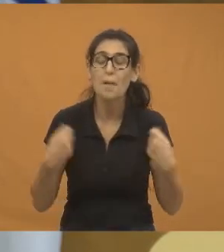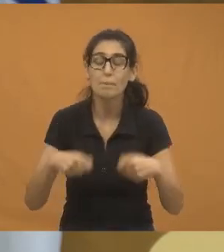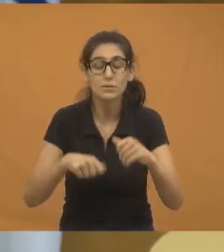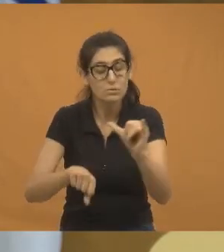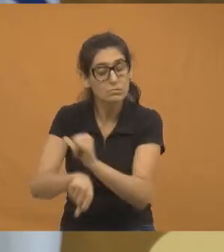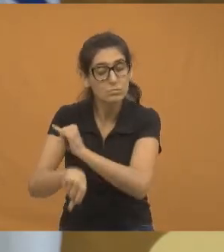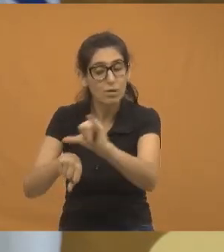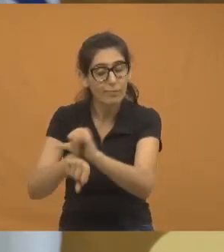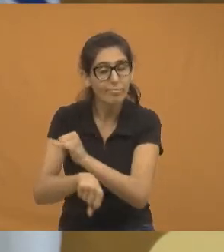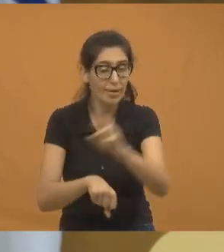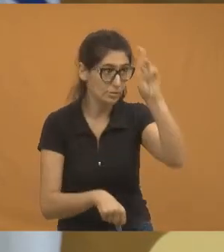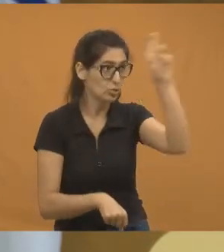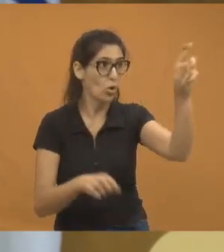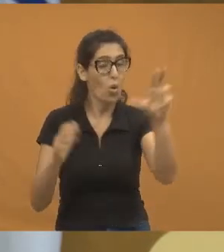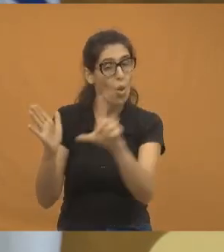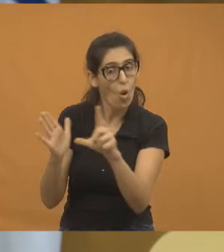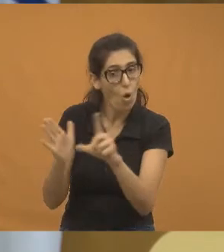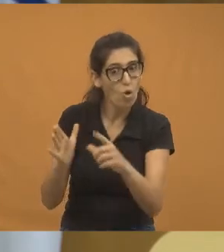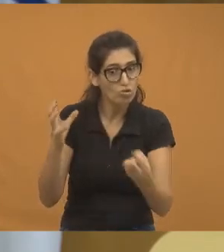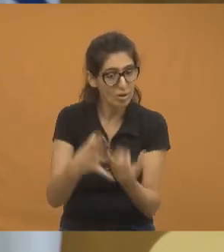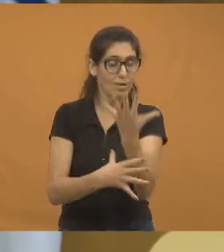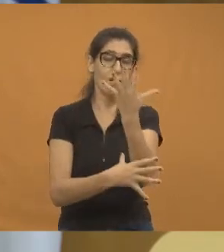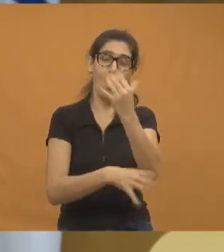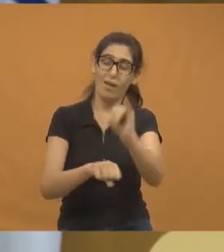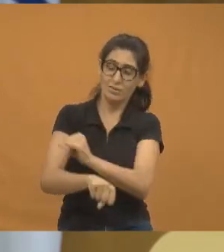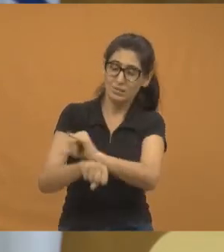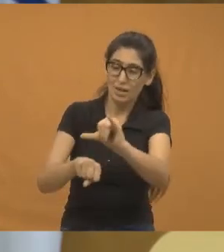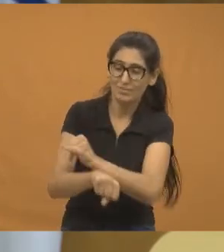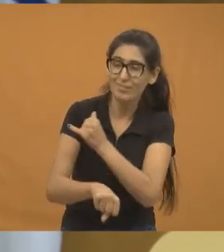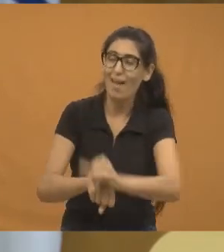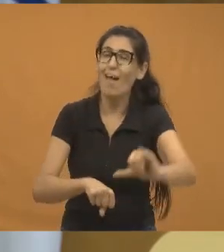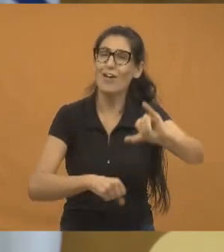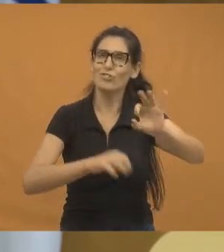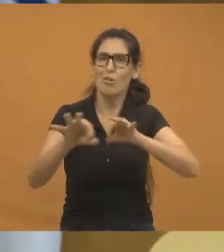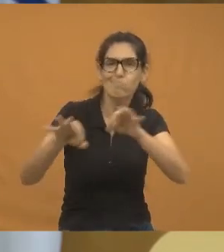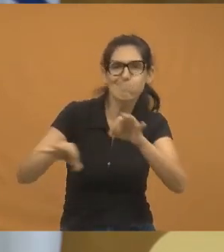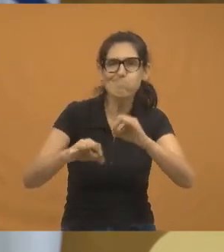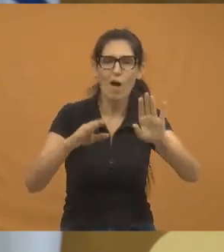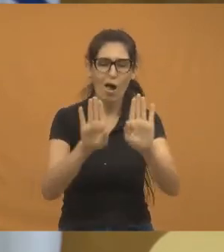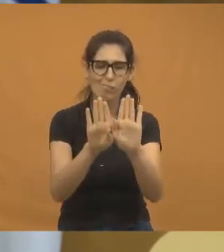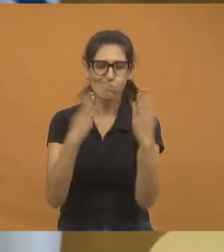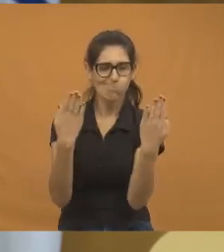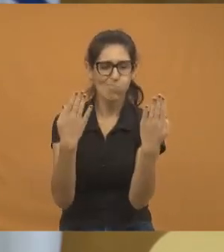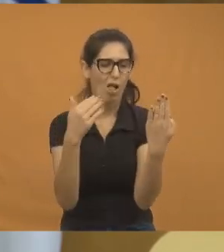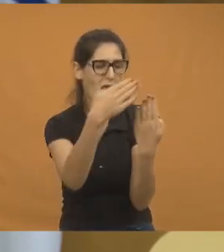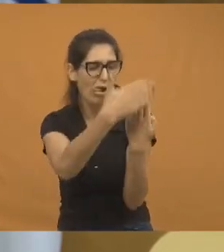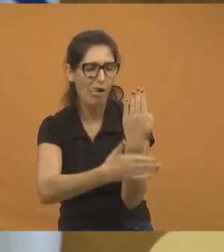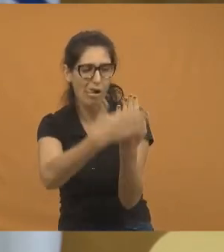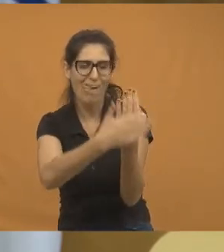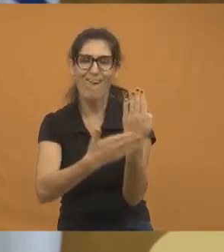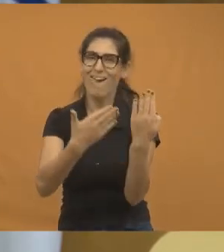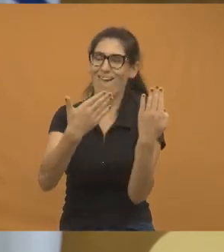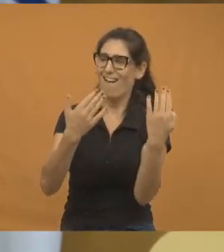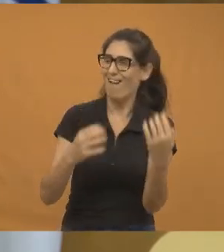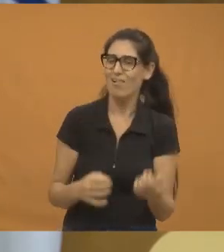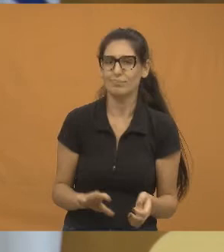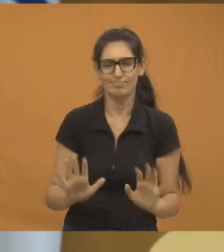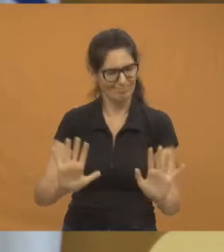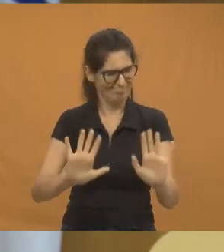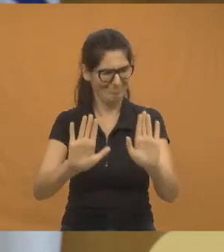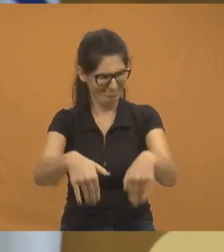eu tenho que ser criativo tem que melhorar sua fachada mas eu não vou ficar aqui discutindo isso não porque nem dá tempo